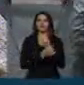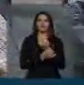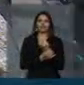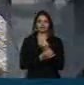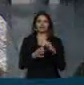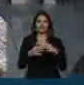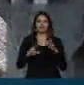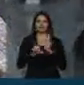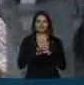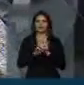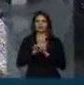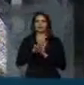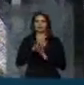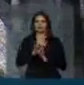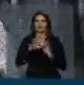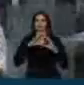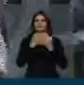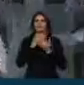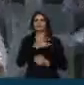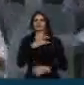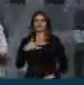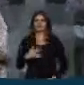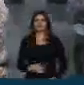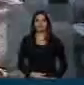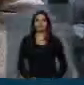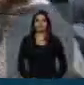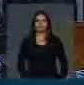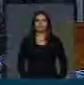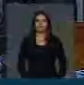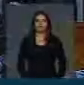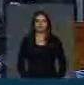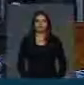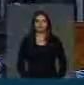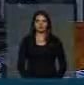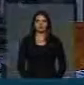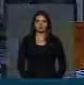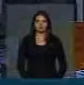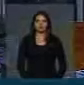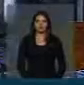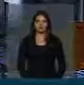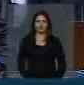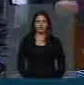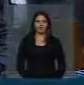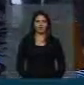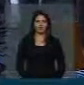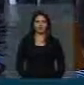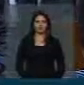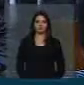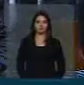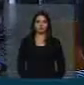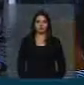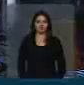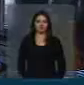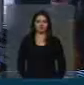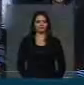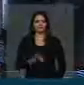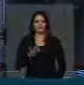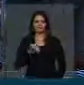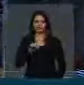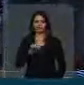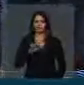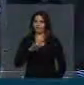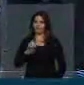lei dos agentes comunitários de saúde. Muito obrigado, presidente. Palavra do deputado Francisco Ferro. Fernando Ferro, desculpe.